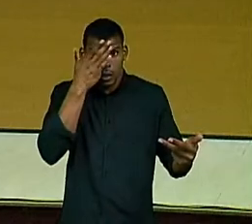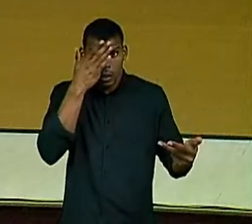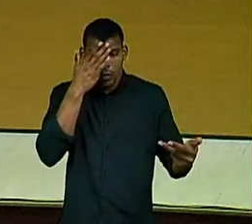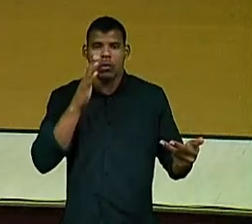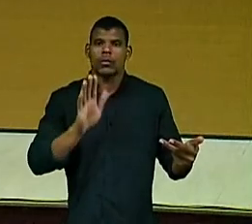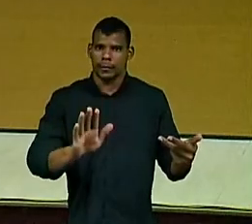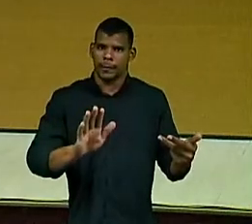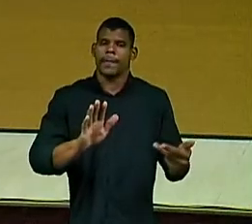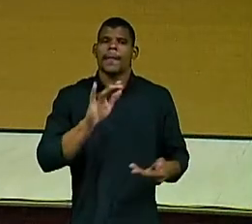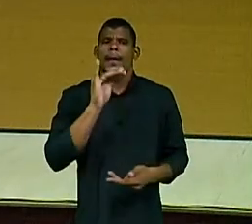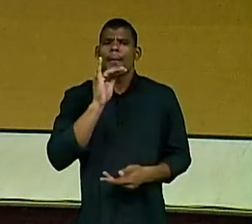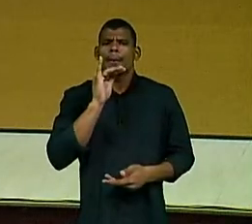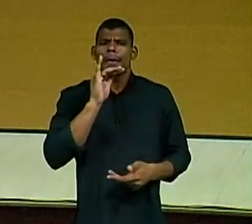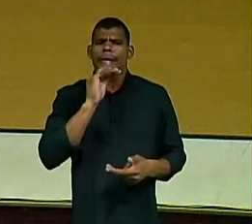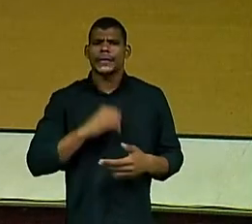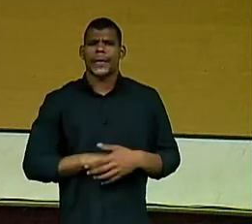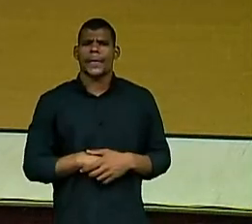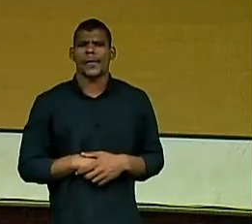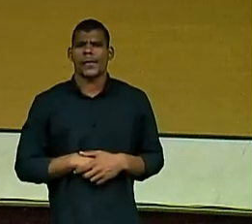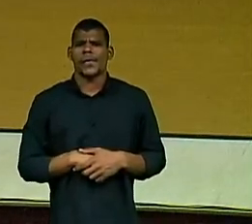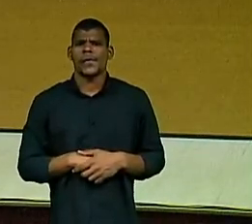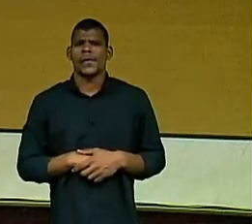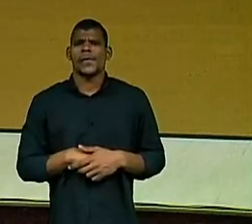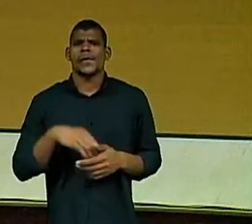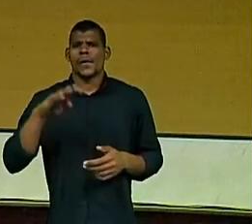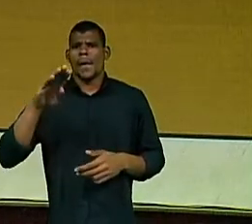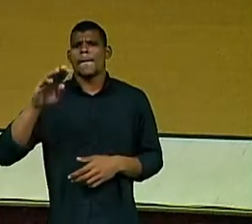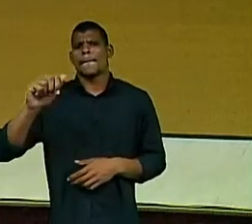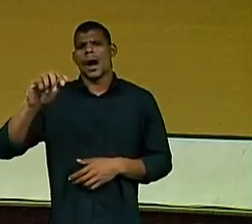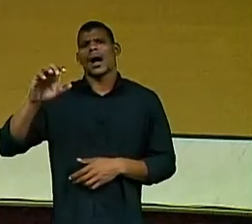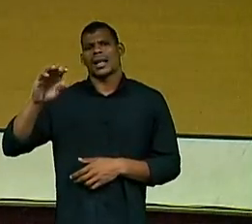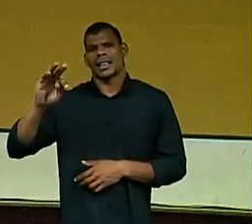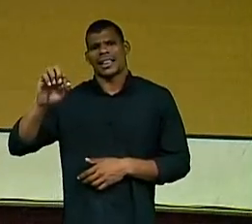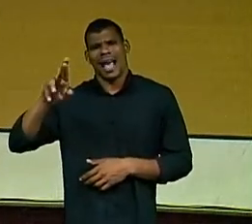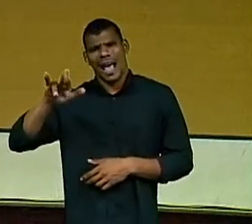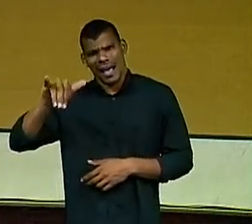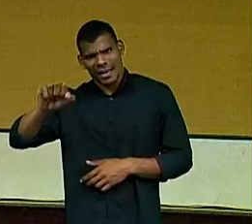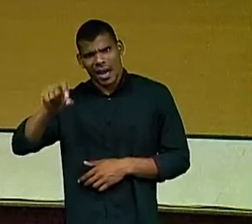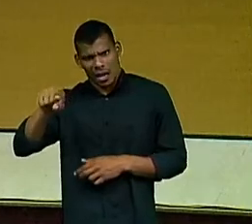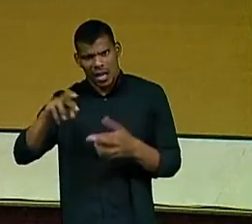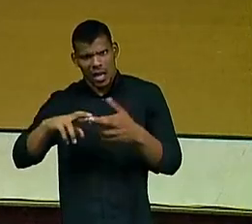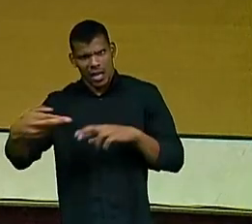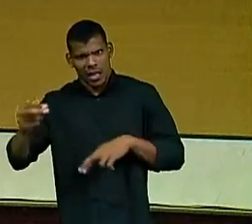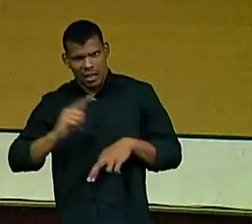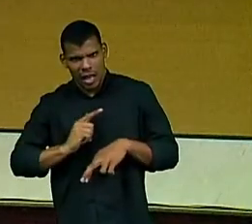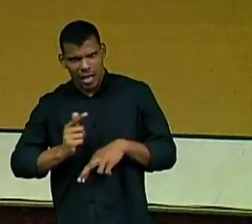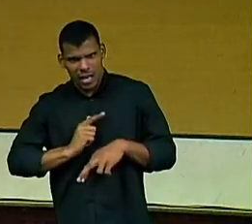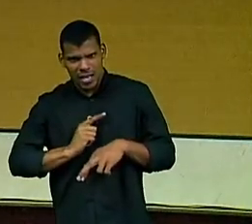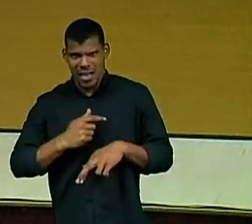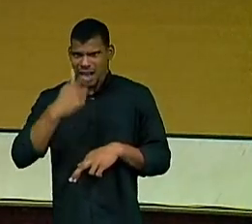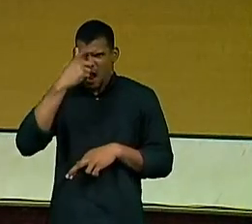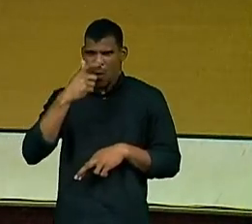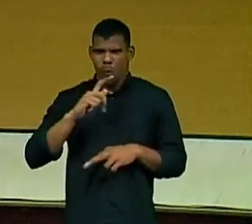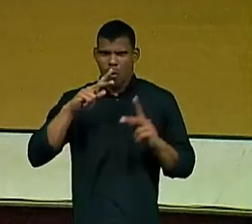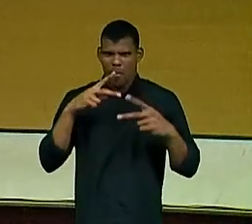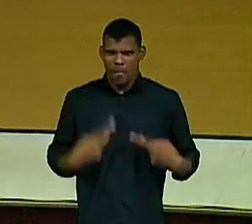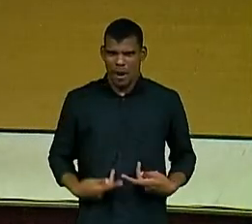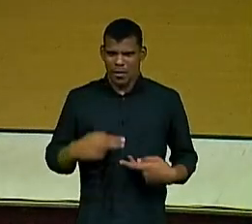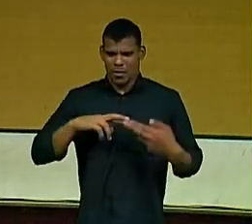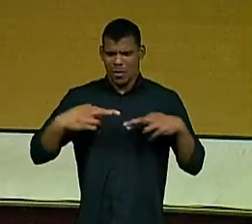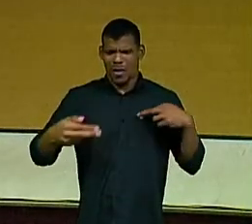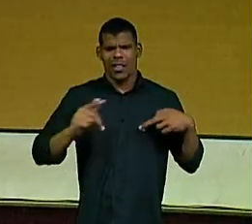tem o seu código genético igual ao meu Praticamente sim tu quer dizer que o meu código genético é semelhante ao da planta